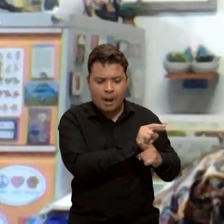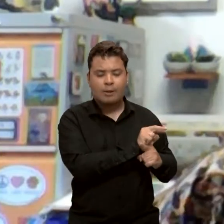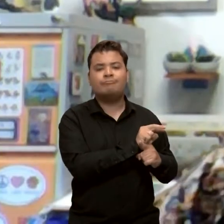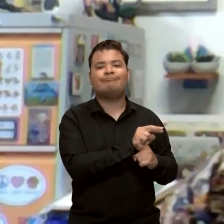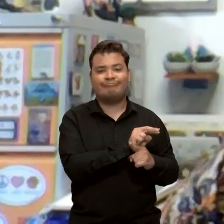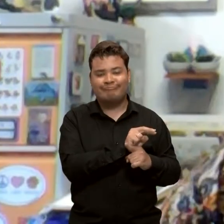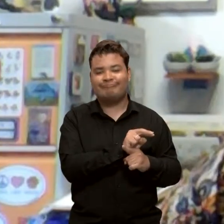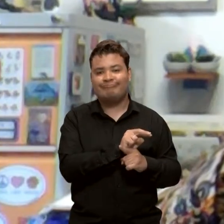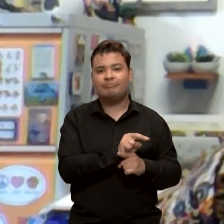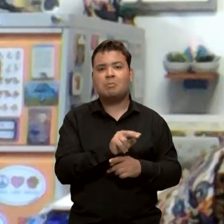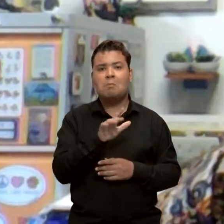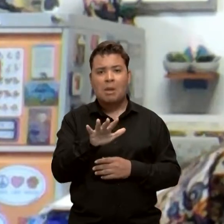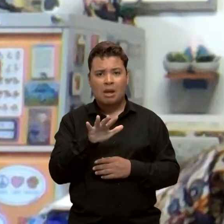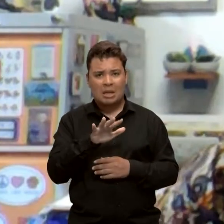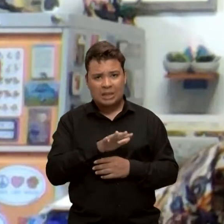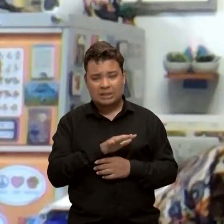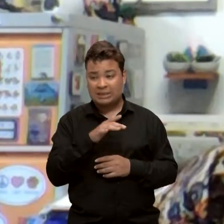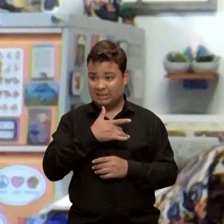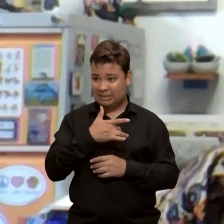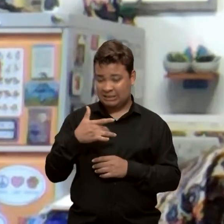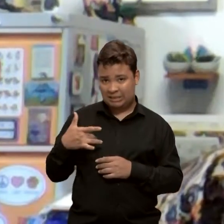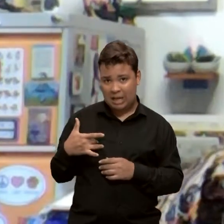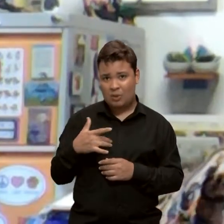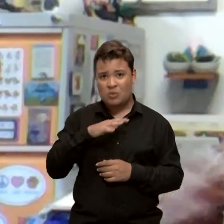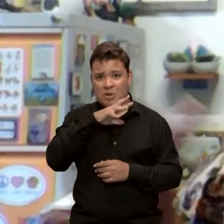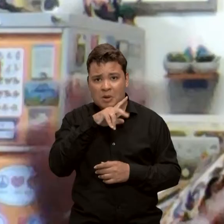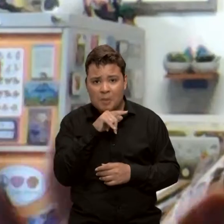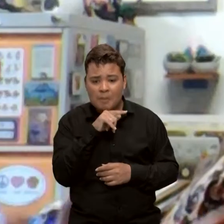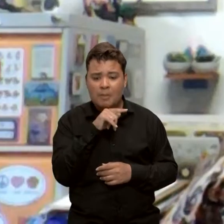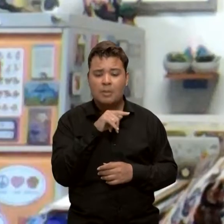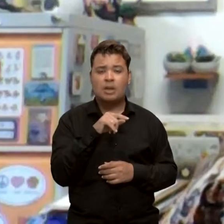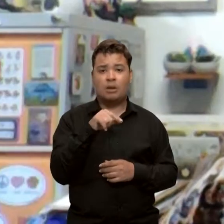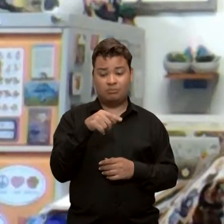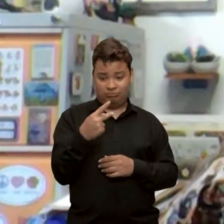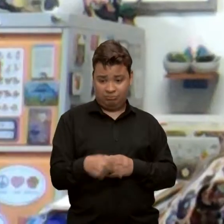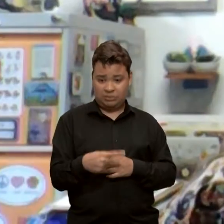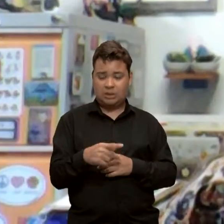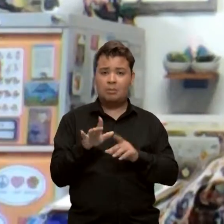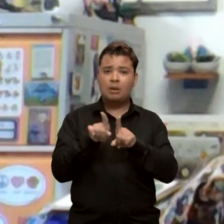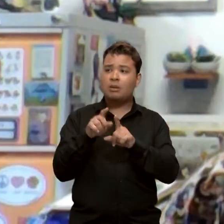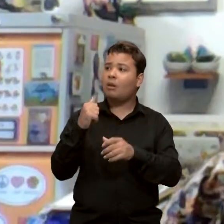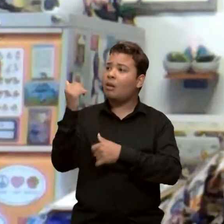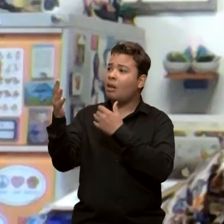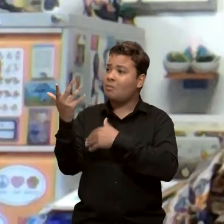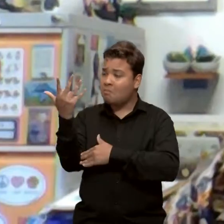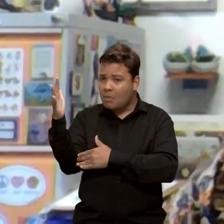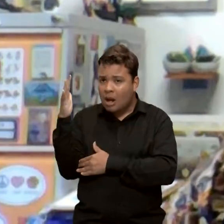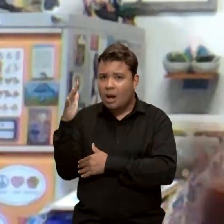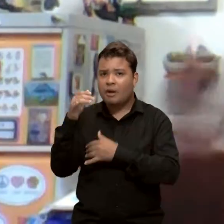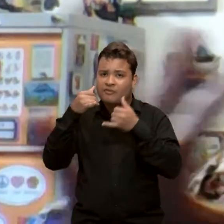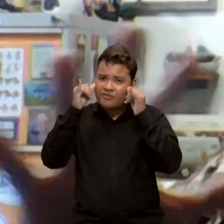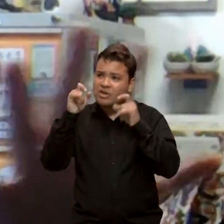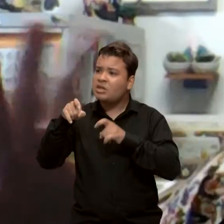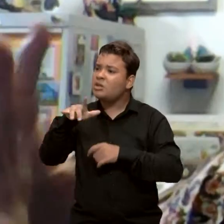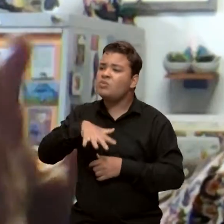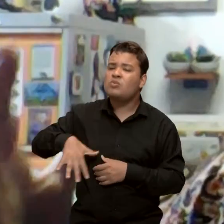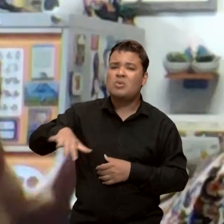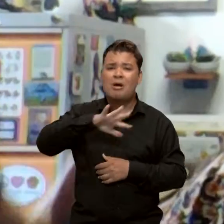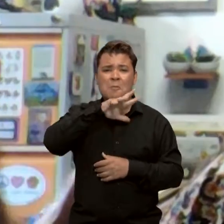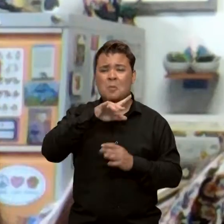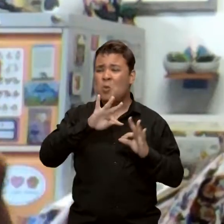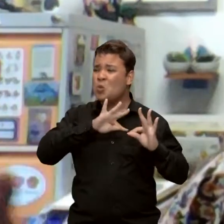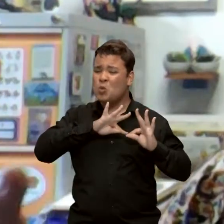aos animais que estão grudados na gente, que estão no jardim da minha casa, ou um animal que está na fazenda de produção. Todos os animais